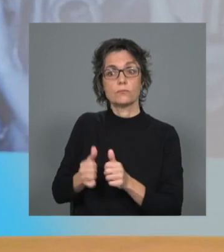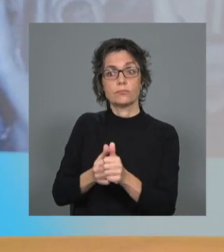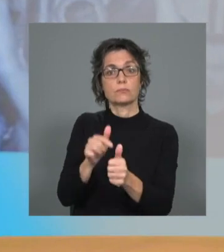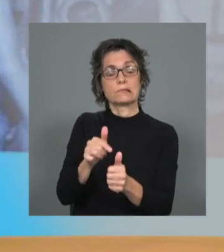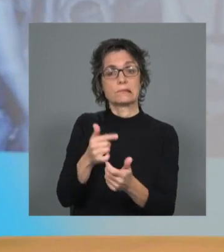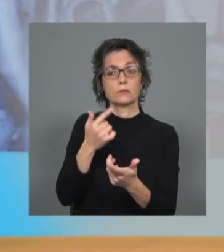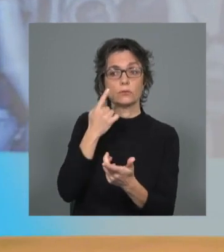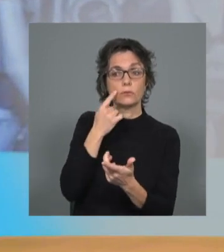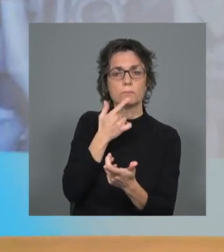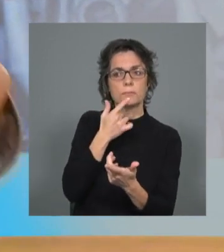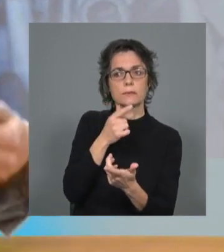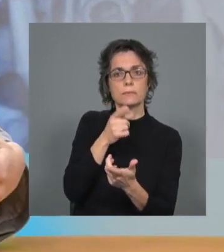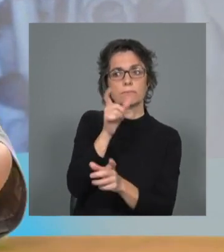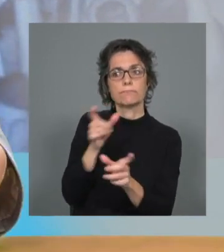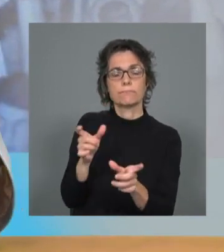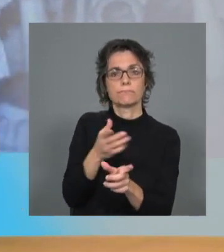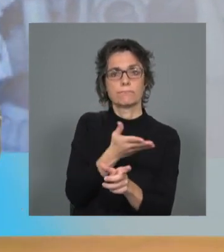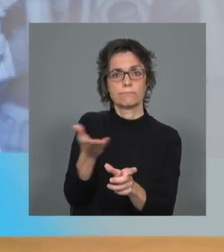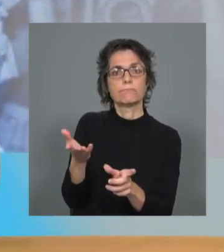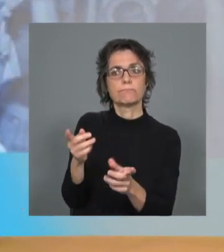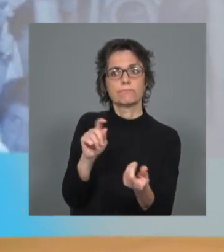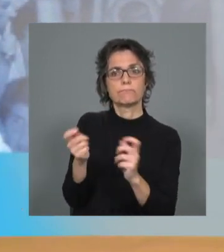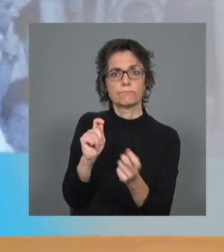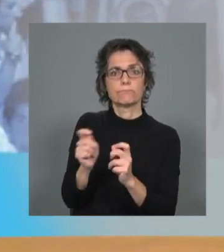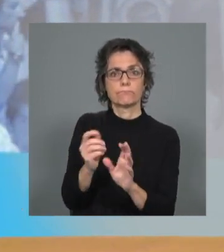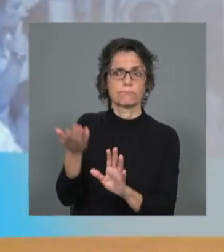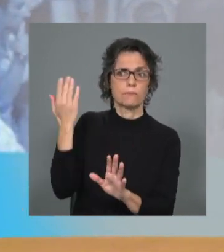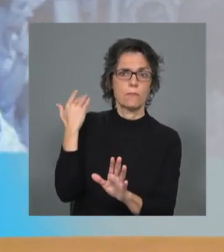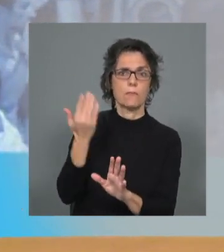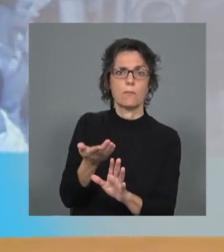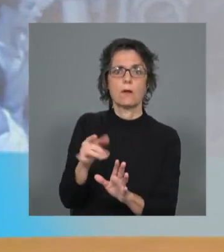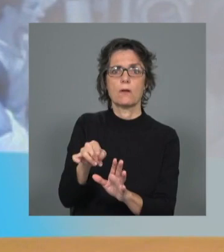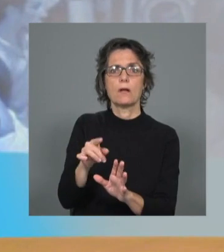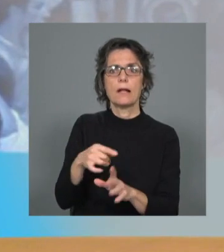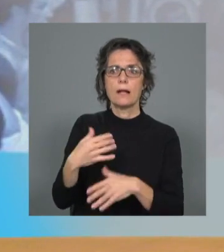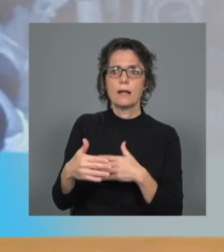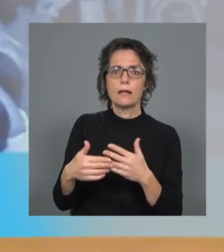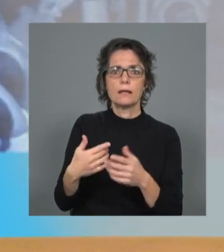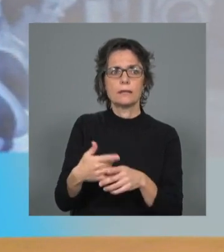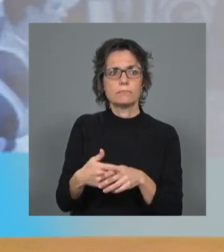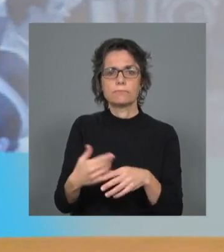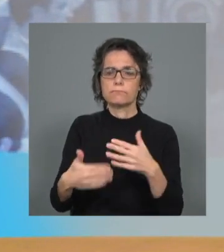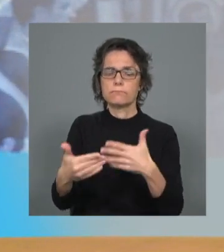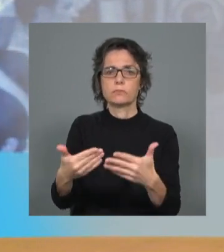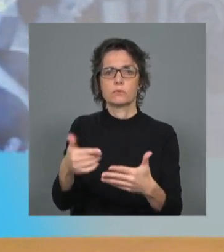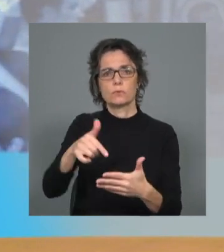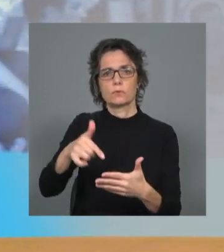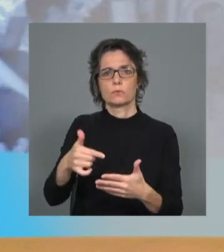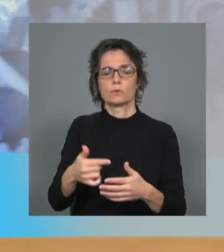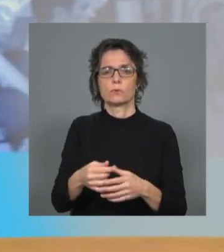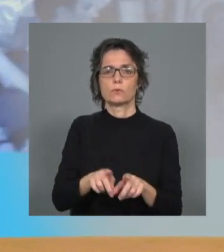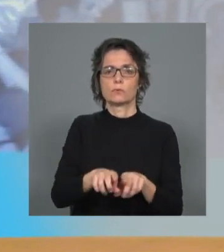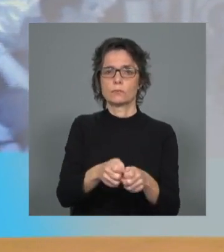esta é uma questão que já tem vindo a ser debatida há muitos anos e que continua presente no programa de alguns